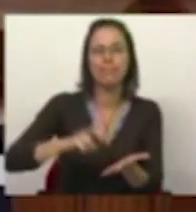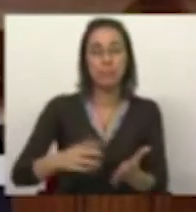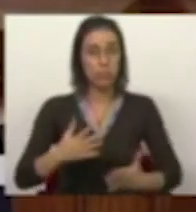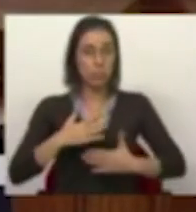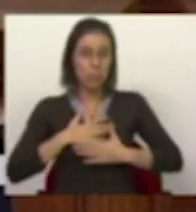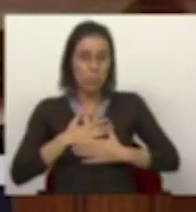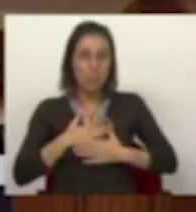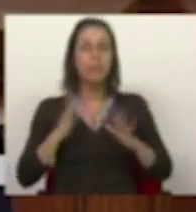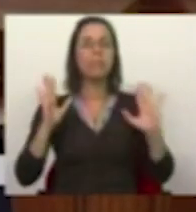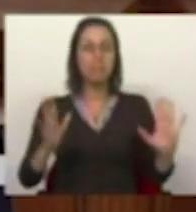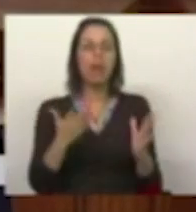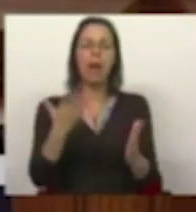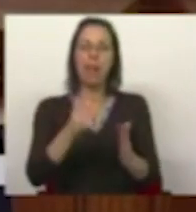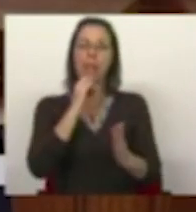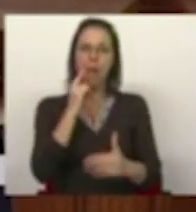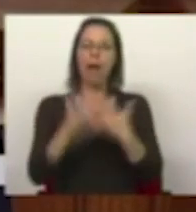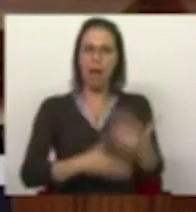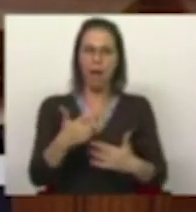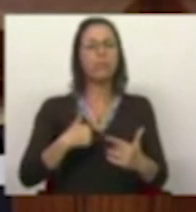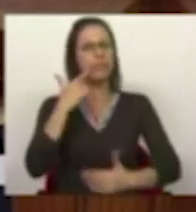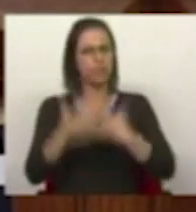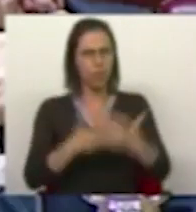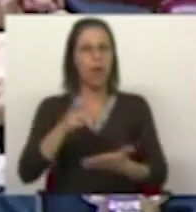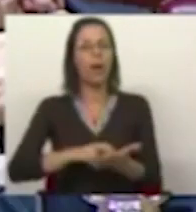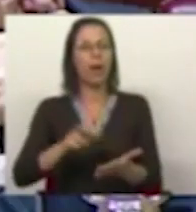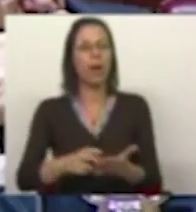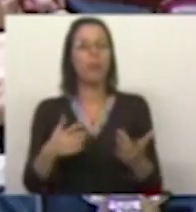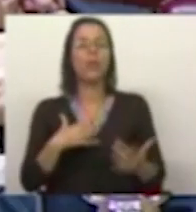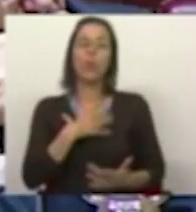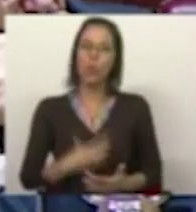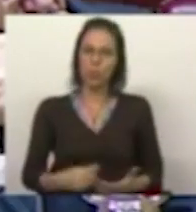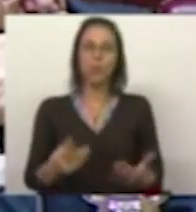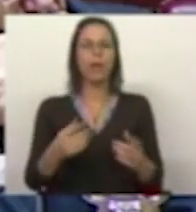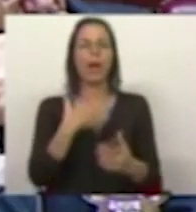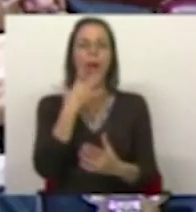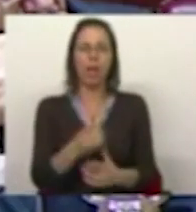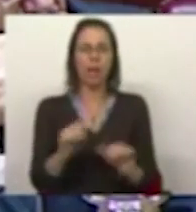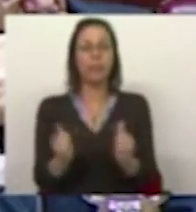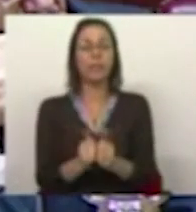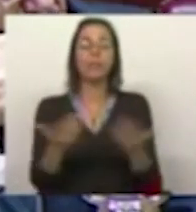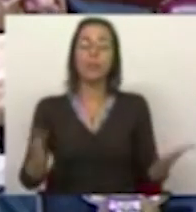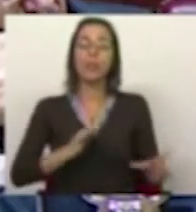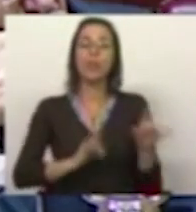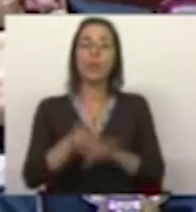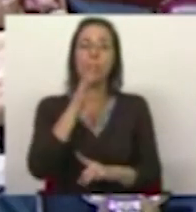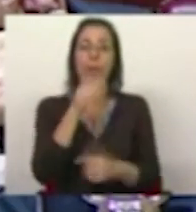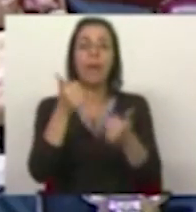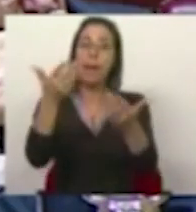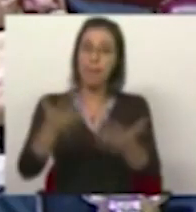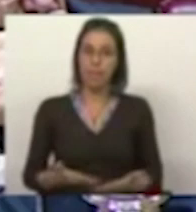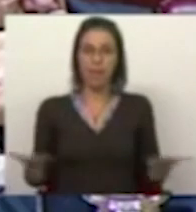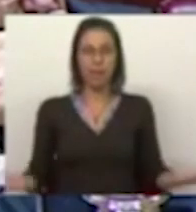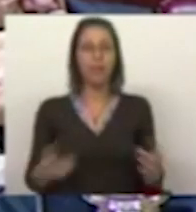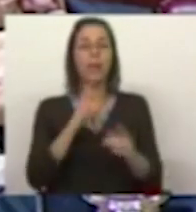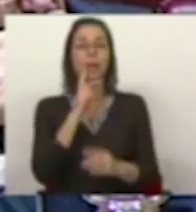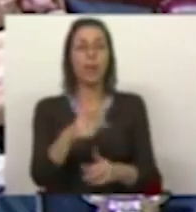Pela minha parte, vejo caminho para andar e vou continuar a andar, e gostaria muito de não andar sozinho. E por isso, Sr. Deputado, é muito bem-vindo